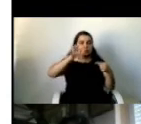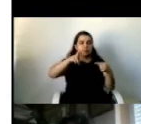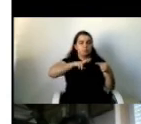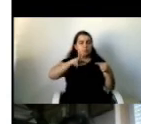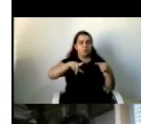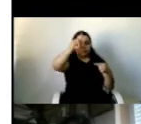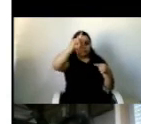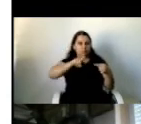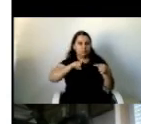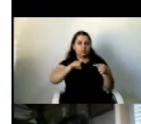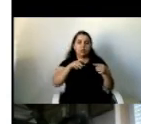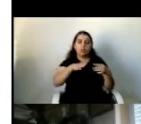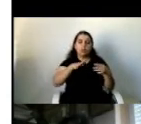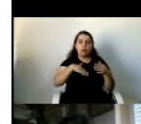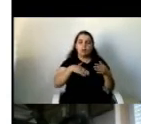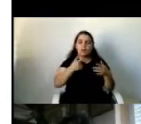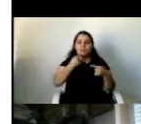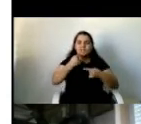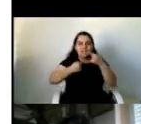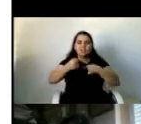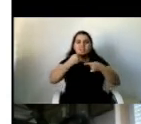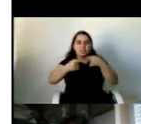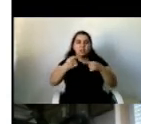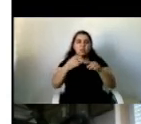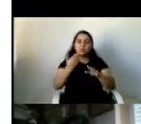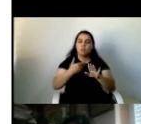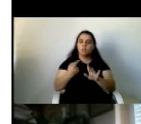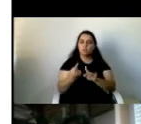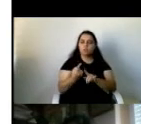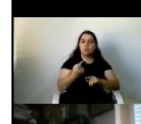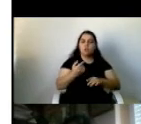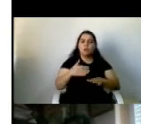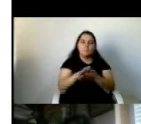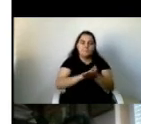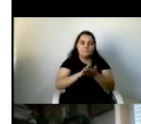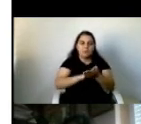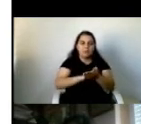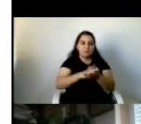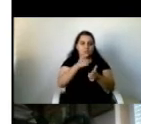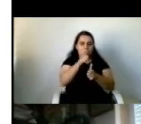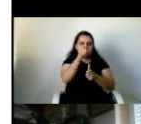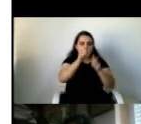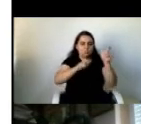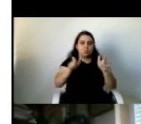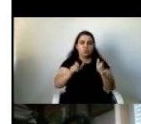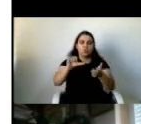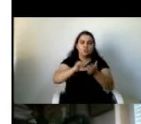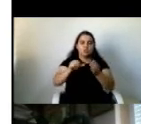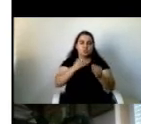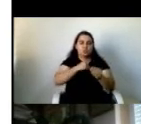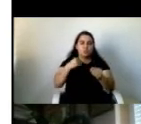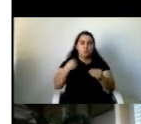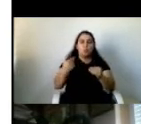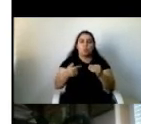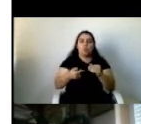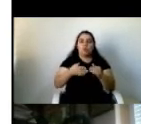pessoas continuam a reivindicar por direitos básicos de cidadania, como acesso ao centro de saúde, ao hospital, a